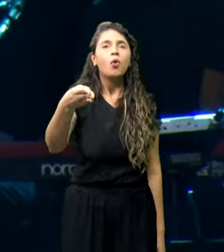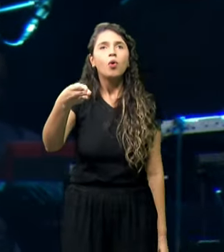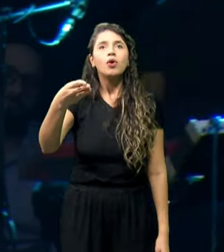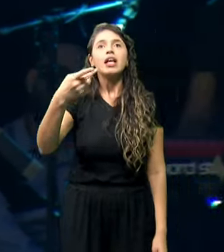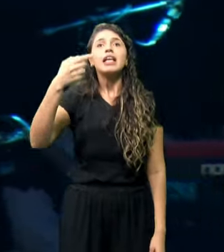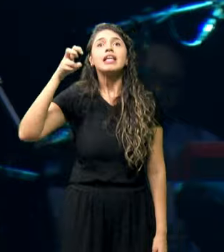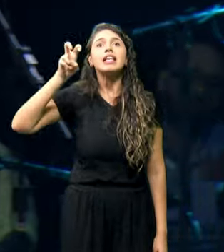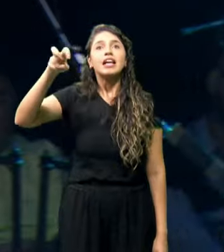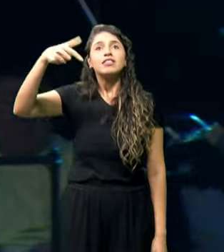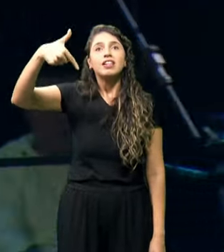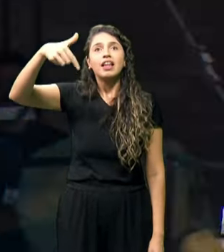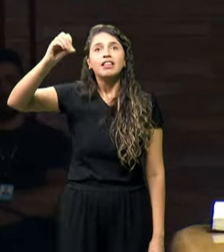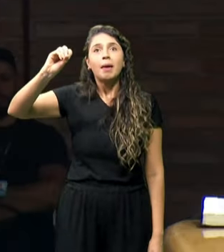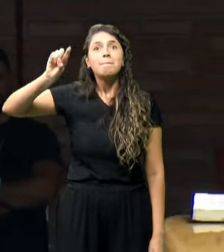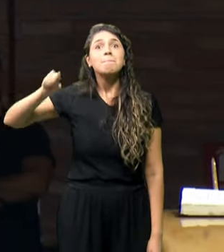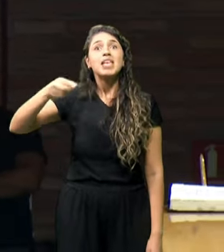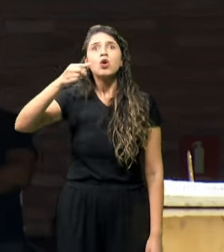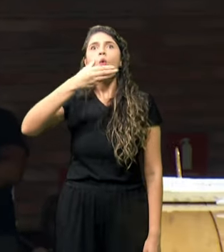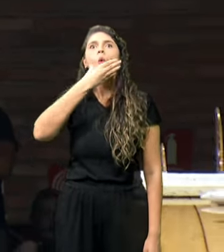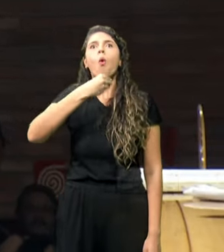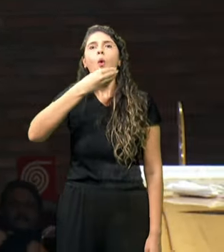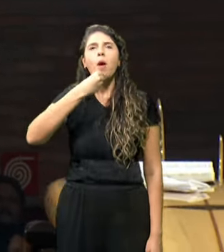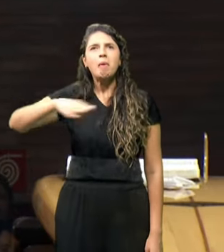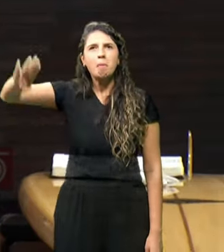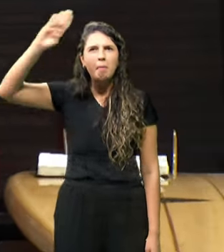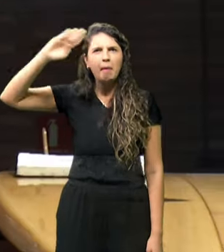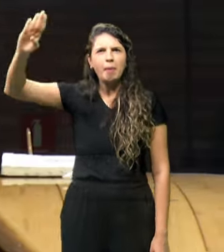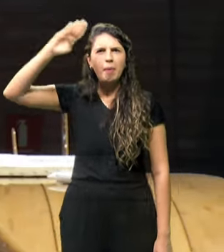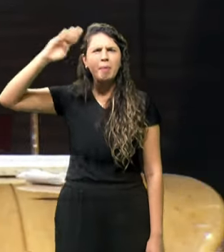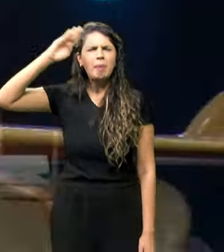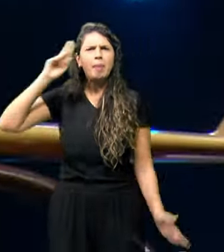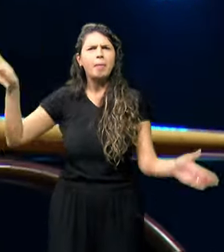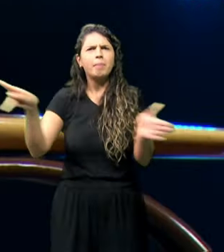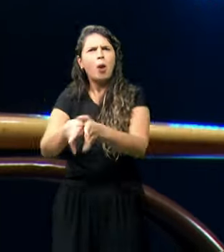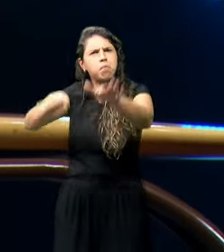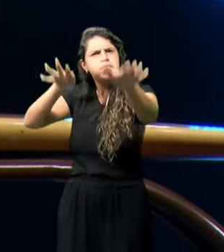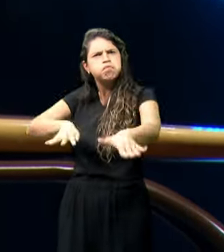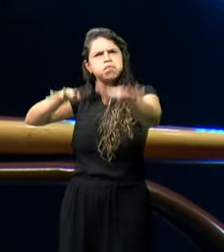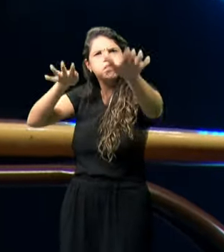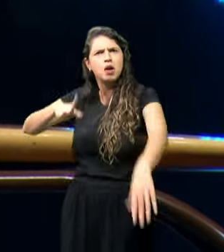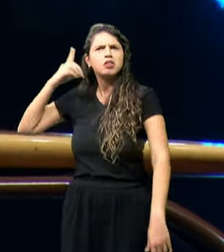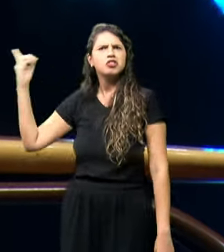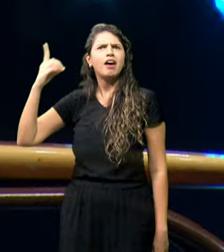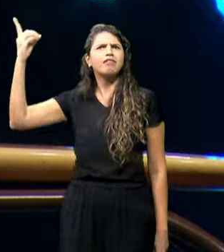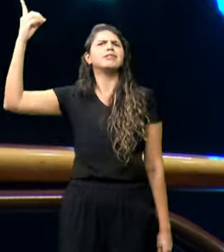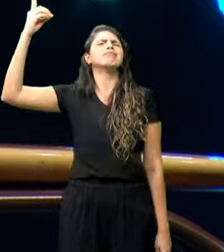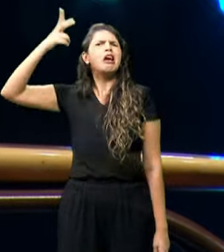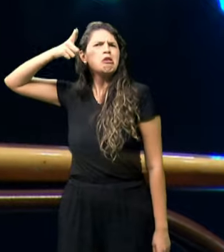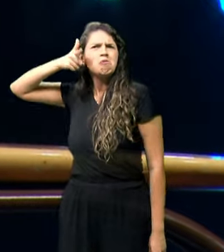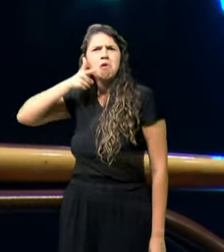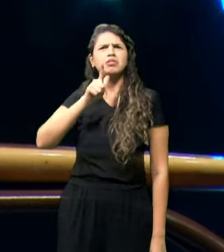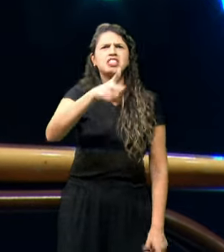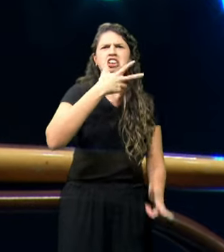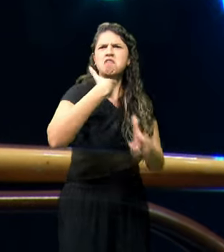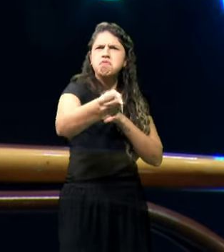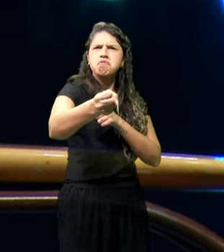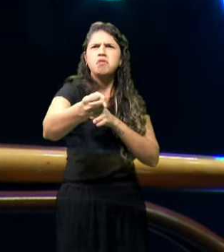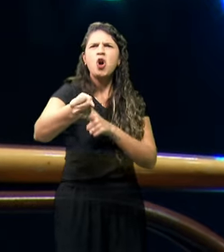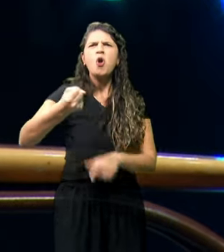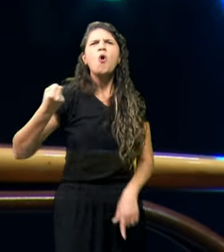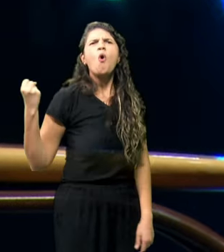1.570.000 homens. É um dos maiores conquistadores da história. O único rei que o trono